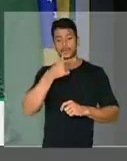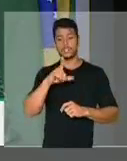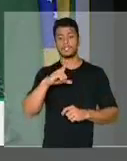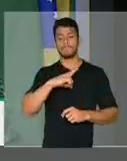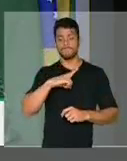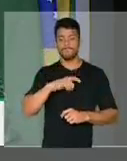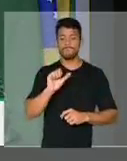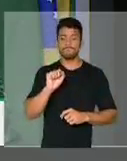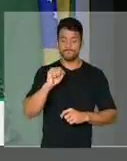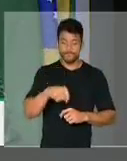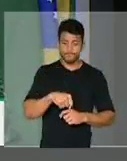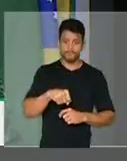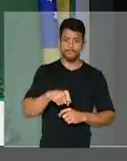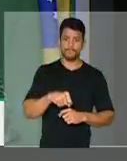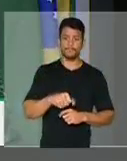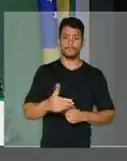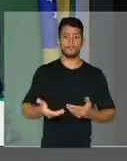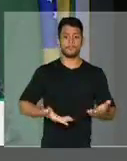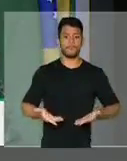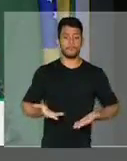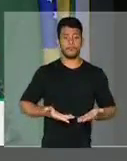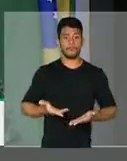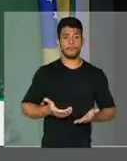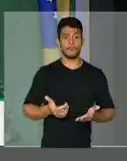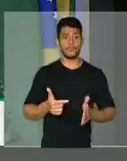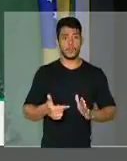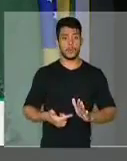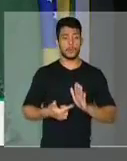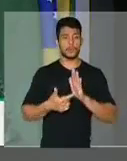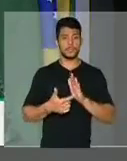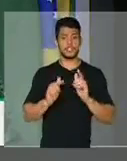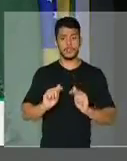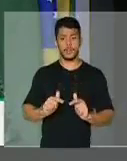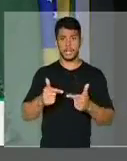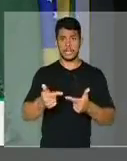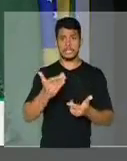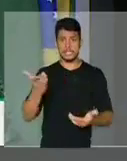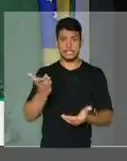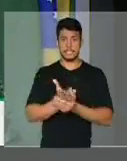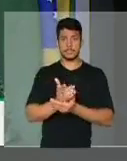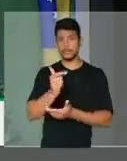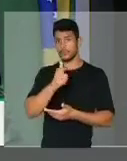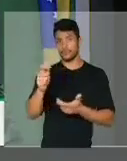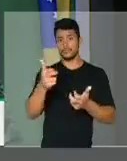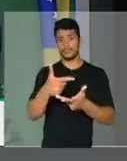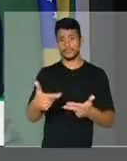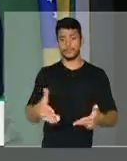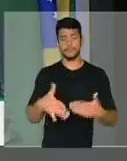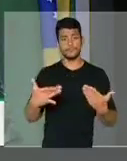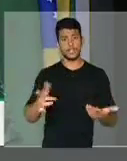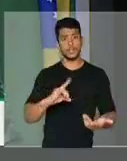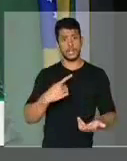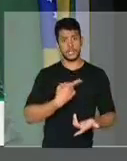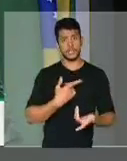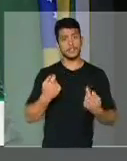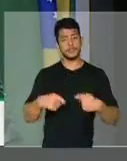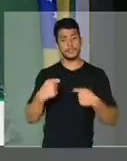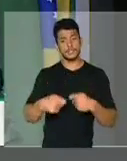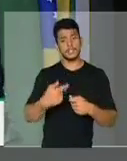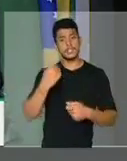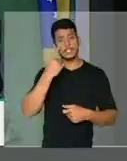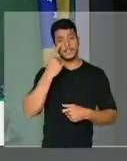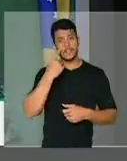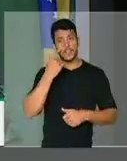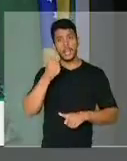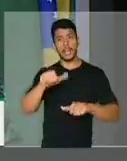serviço, trazendo clandestinidades, ações judiciais e uma série de outras coisas. Temos que analisar esse